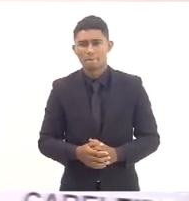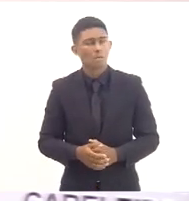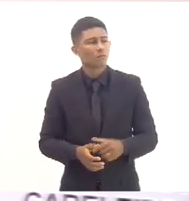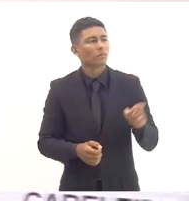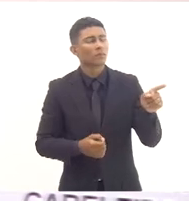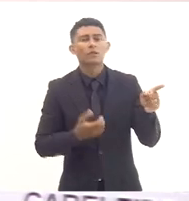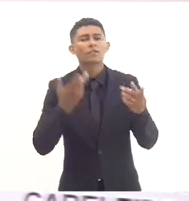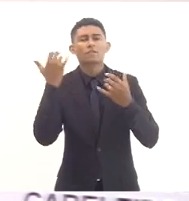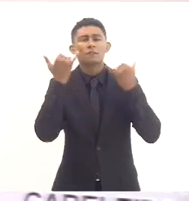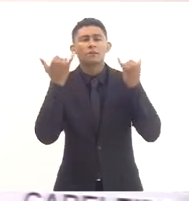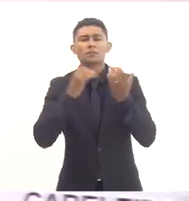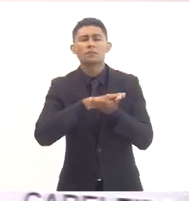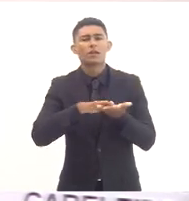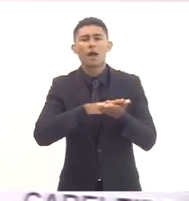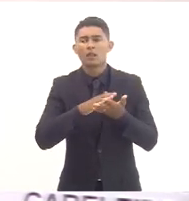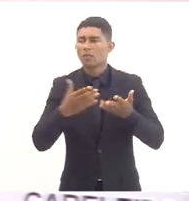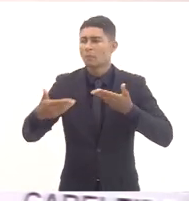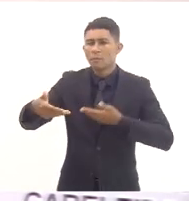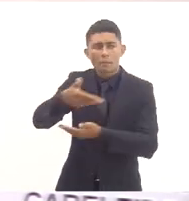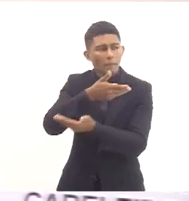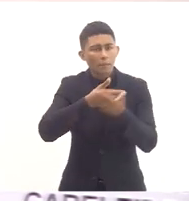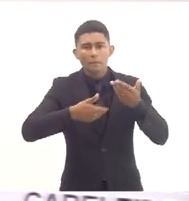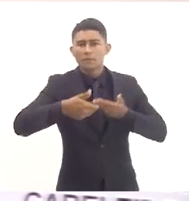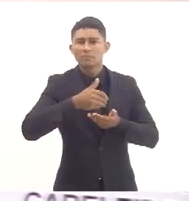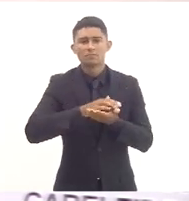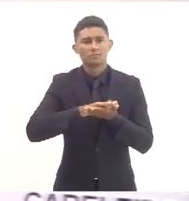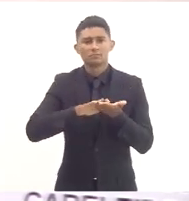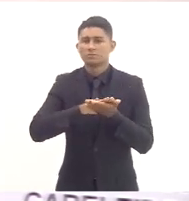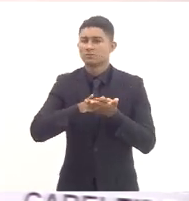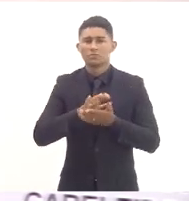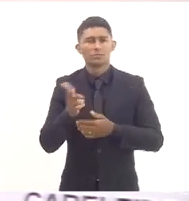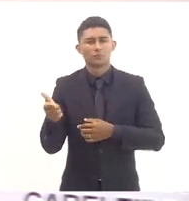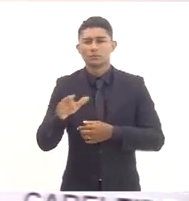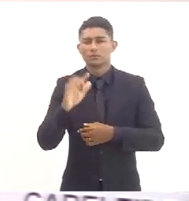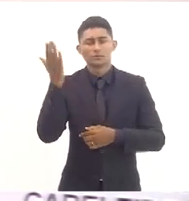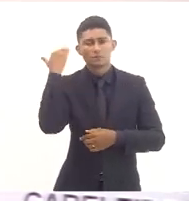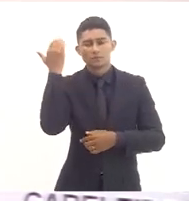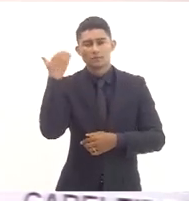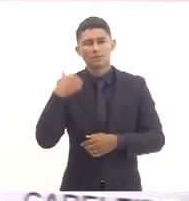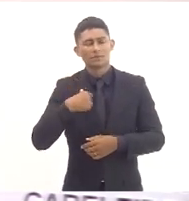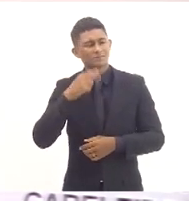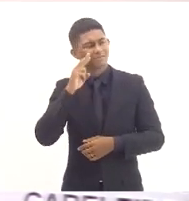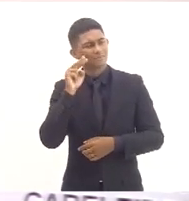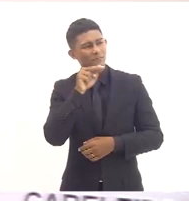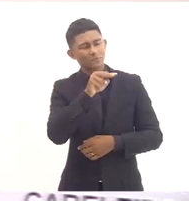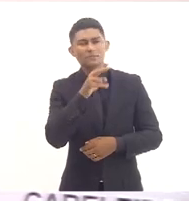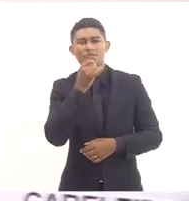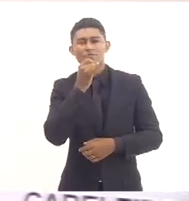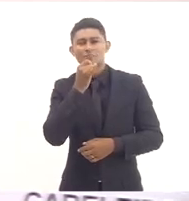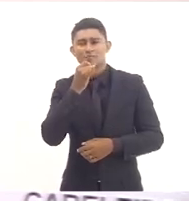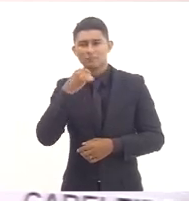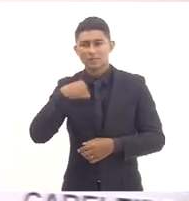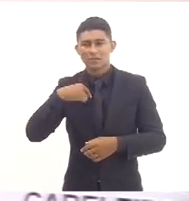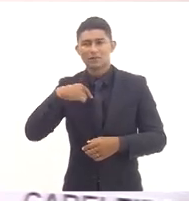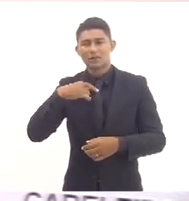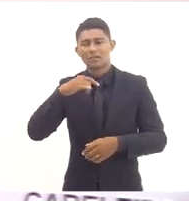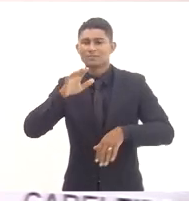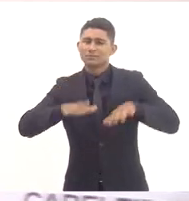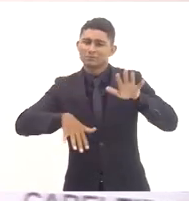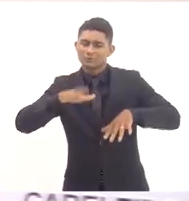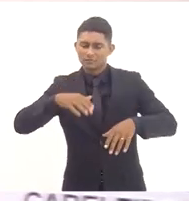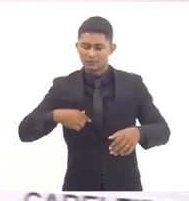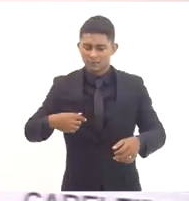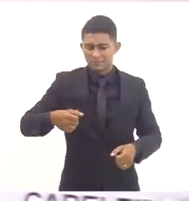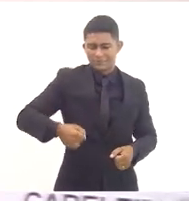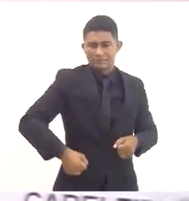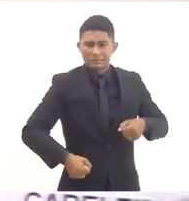não tinha informação não tinha troca e é eu vi minha mãe quando cada vez que eu caí quando eu botar um aparelho ortopédico ou com as